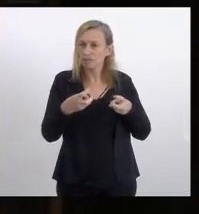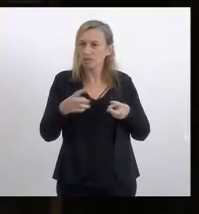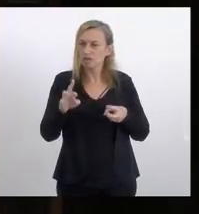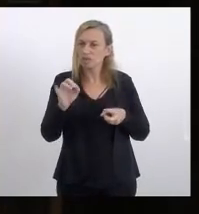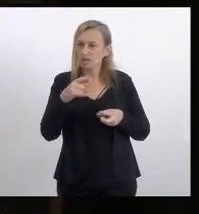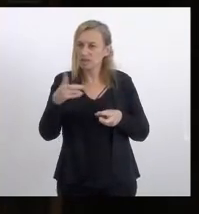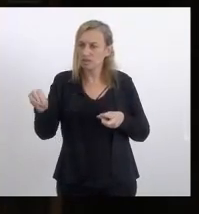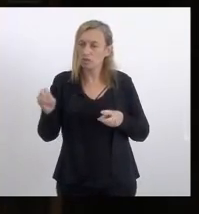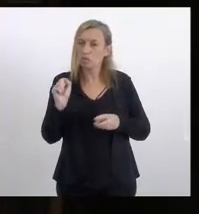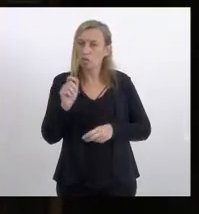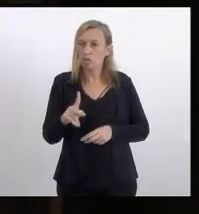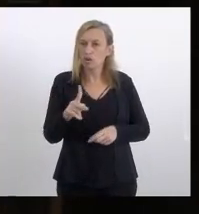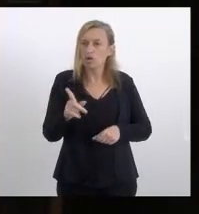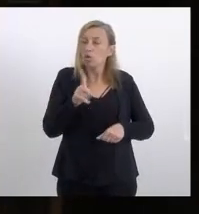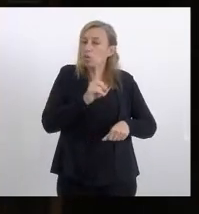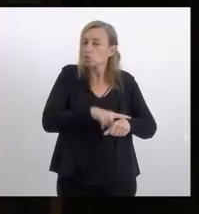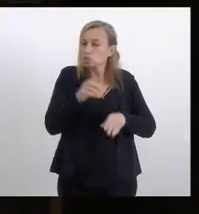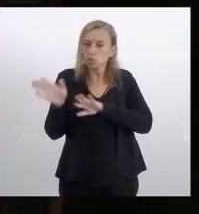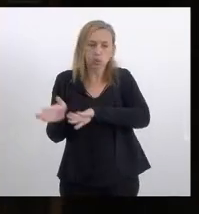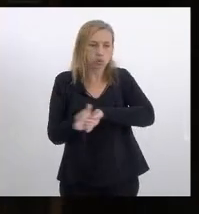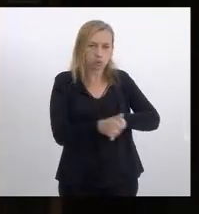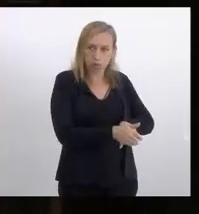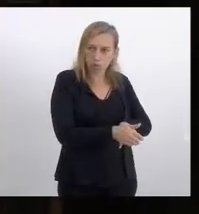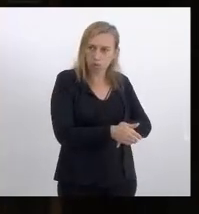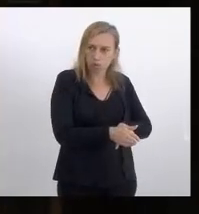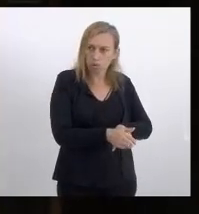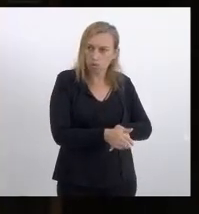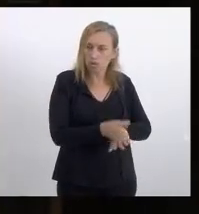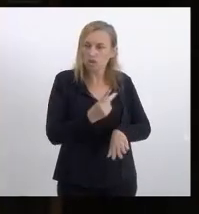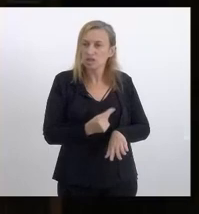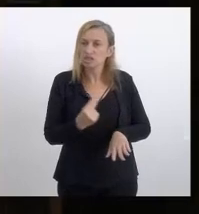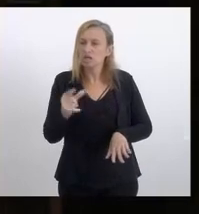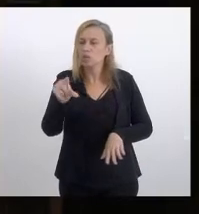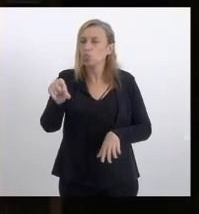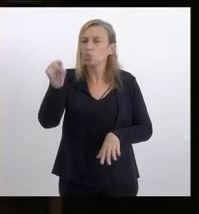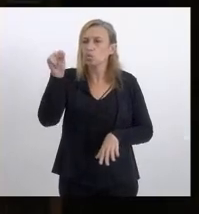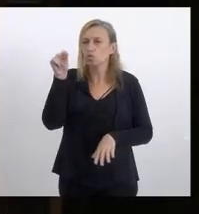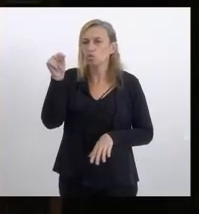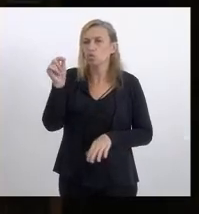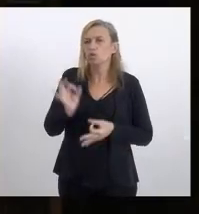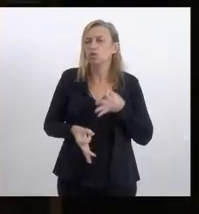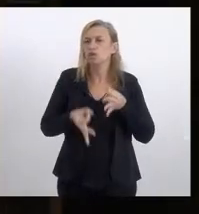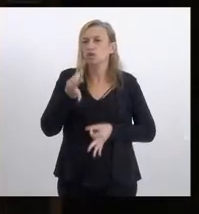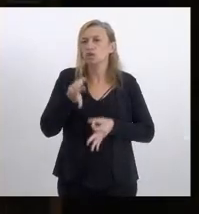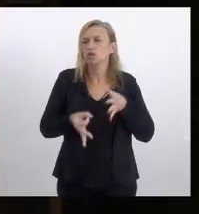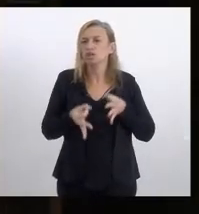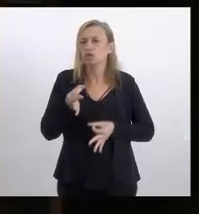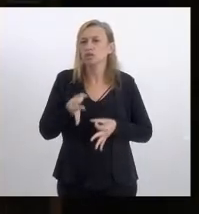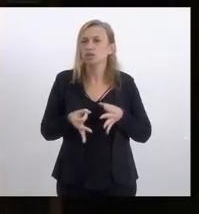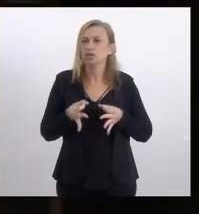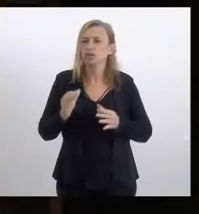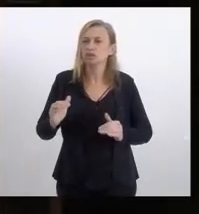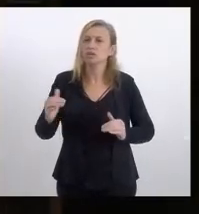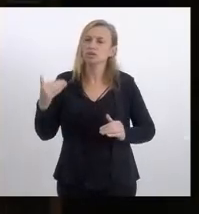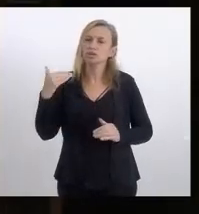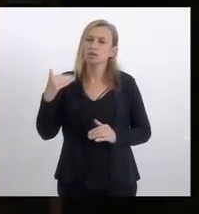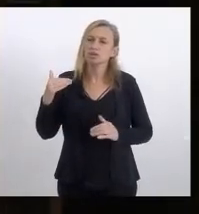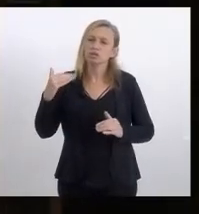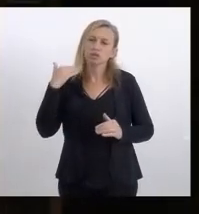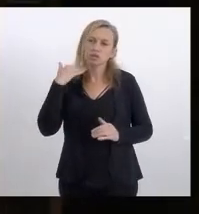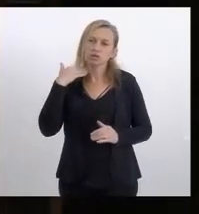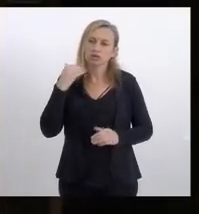Ok o tempo passa e sai uma decisão do tribunal de justiça do Estado do Rio e